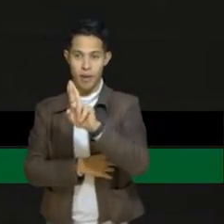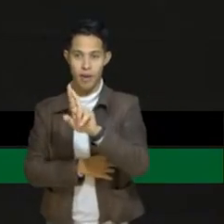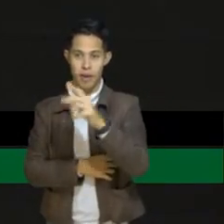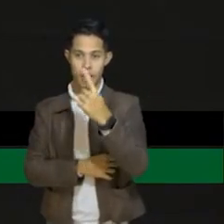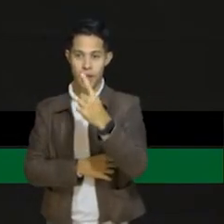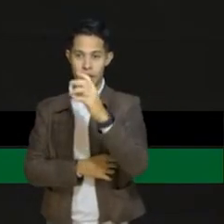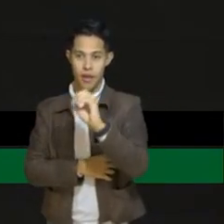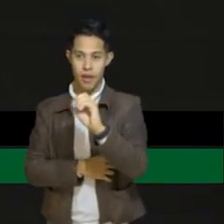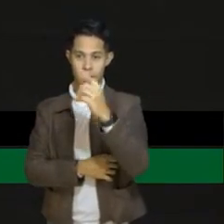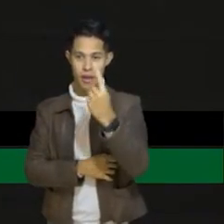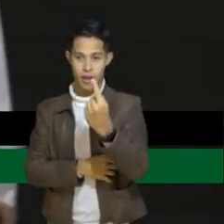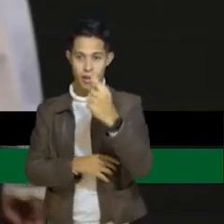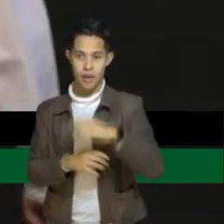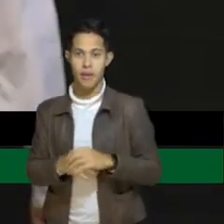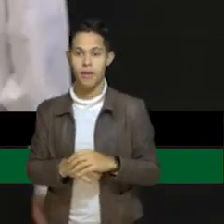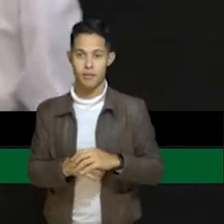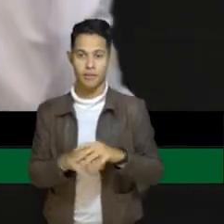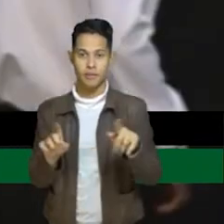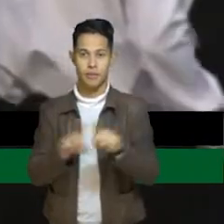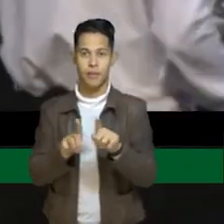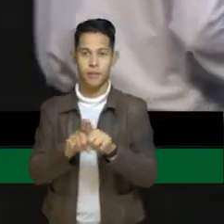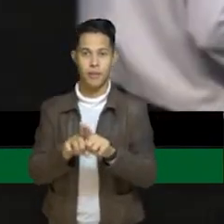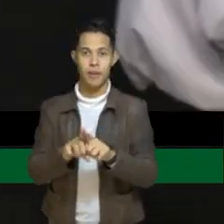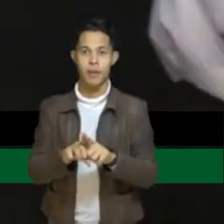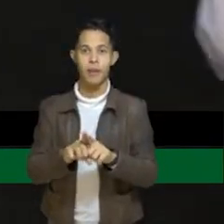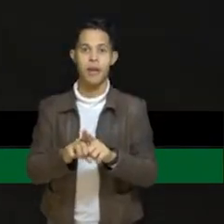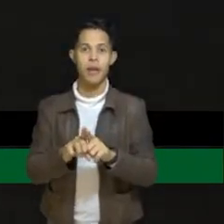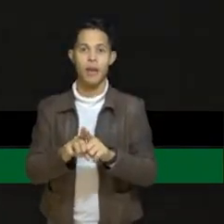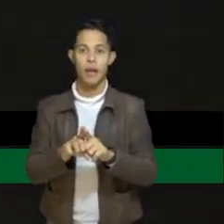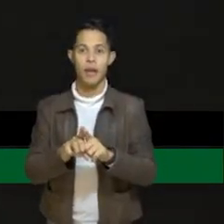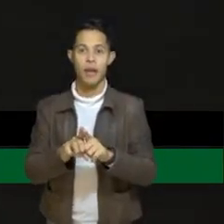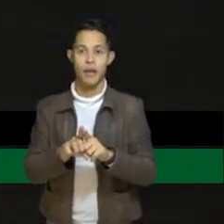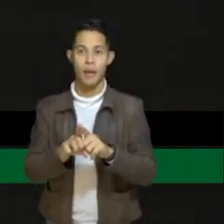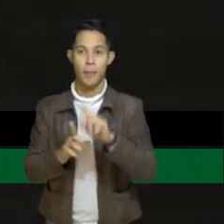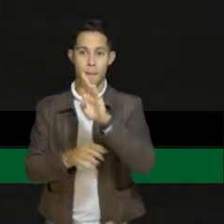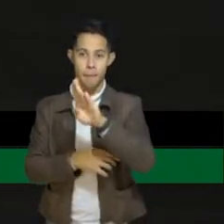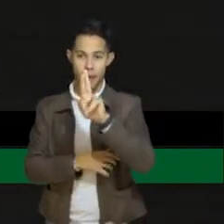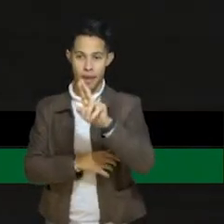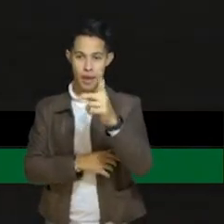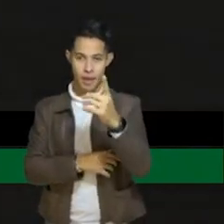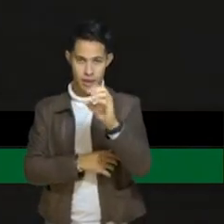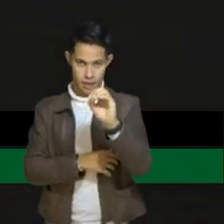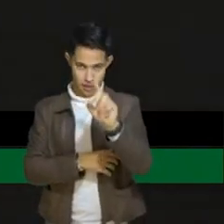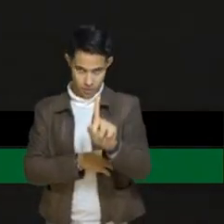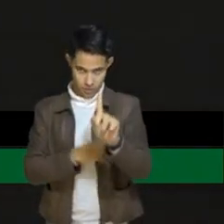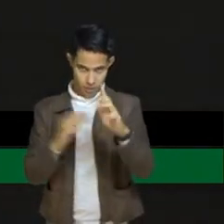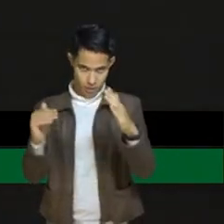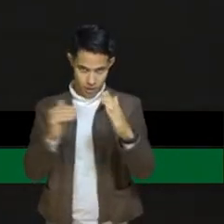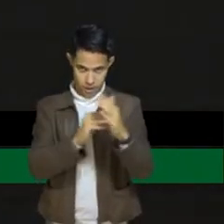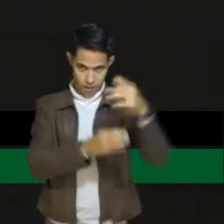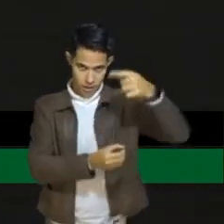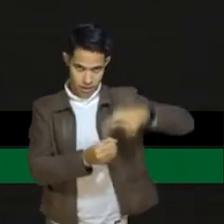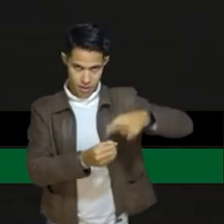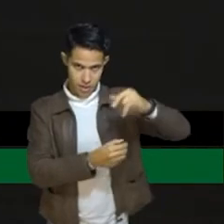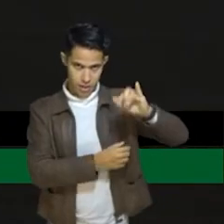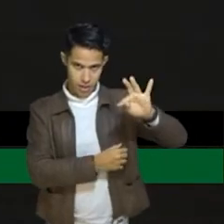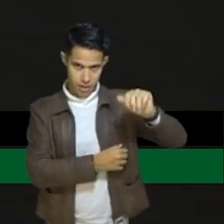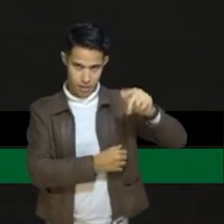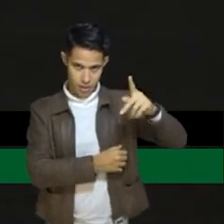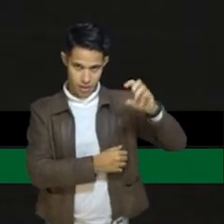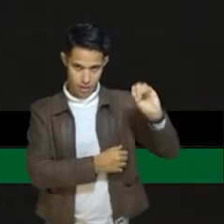Que ligam a rodovia federal BR-101 a Itapuá. A situação nas referidas